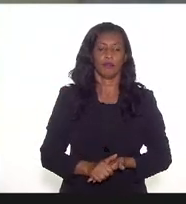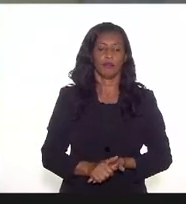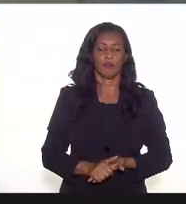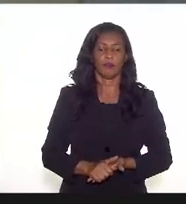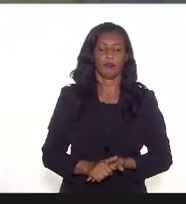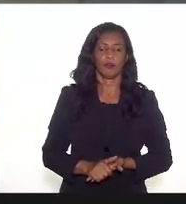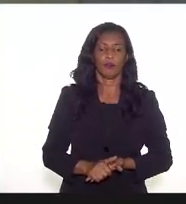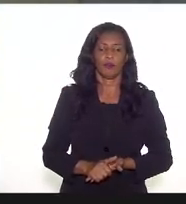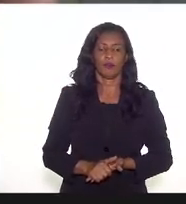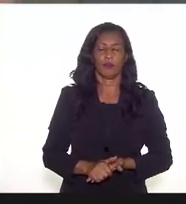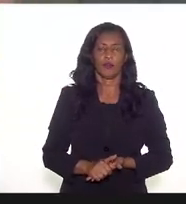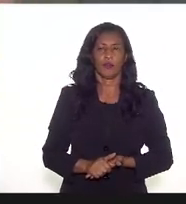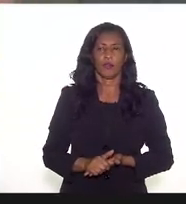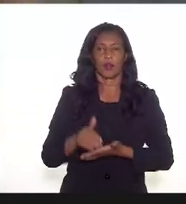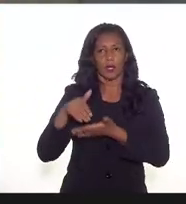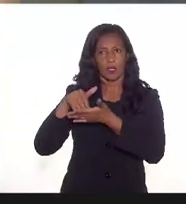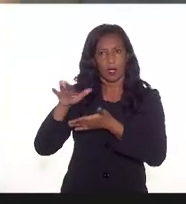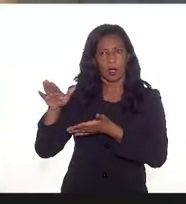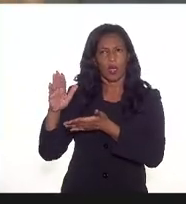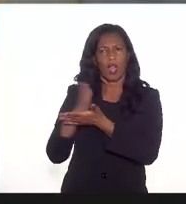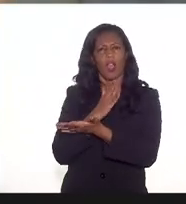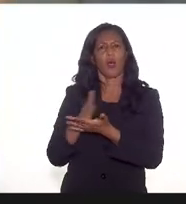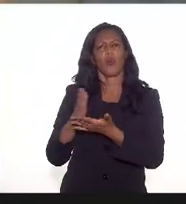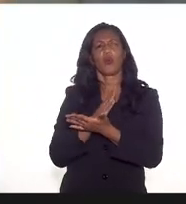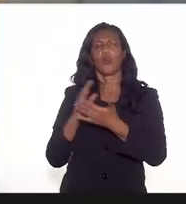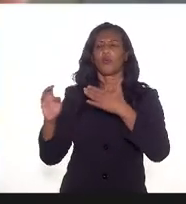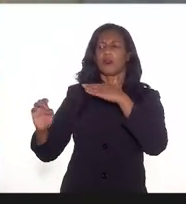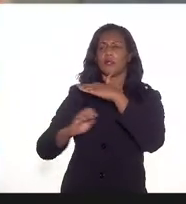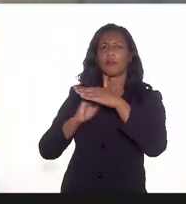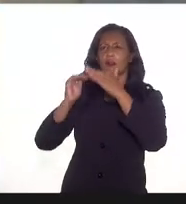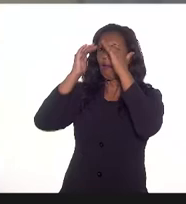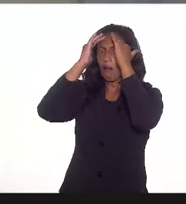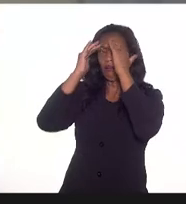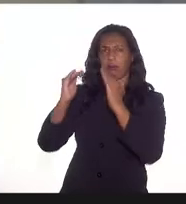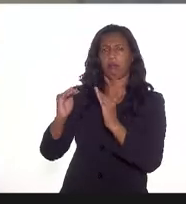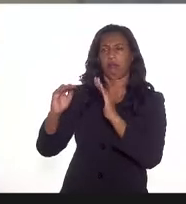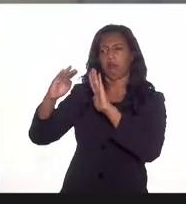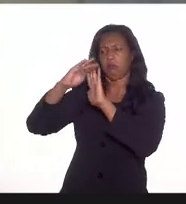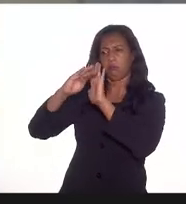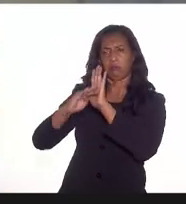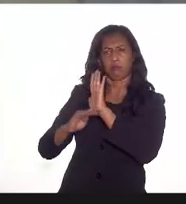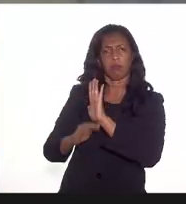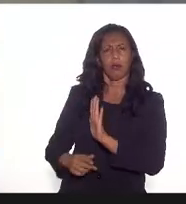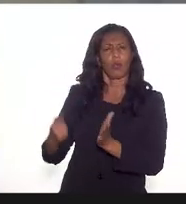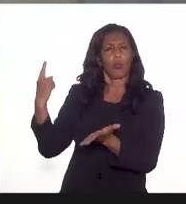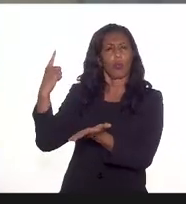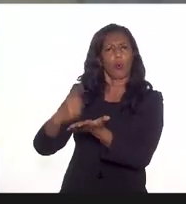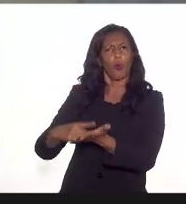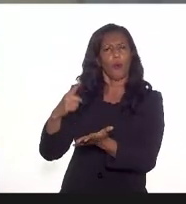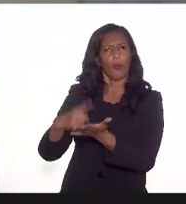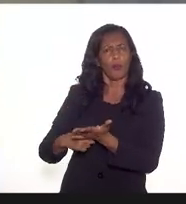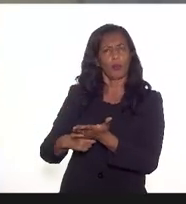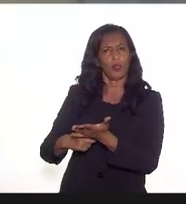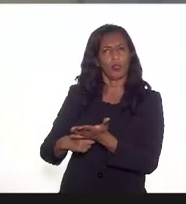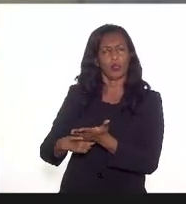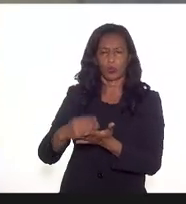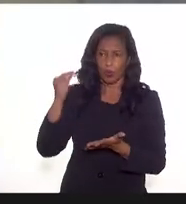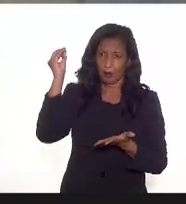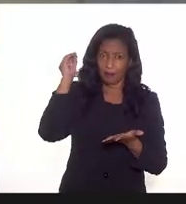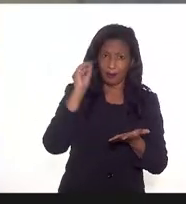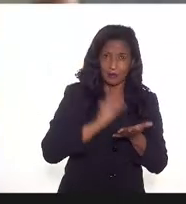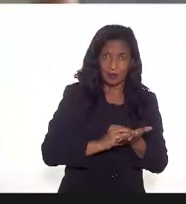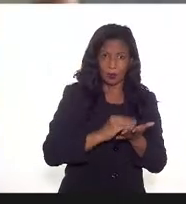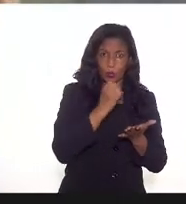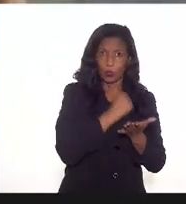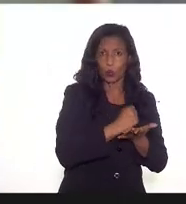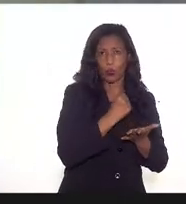excluir determinadas empresas que não têm cumprido os seus compromissos assumidos nas cartas consultas.